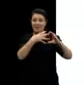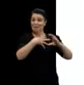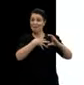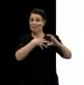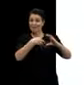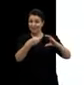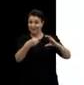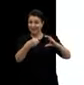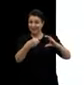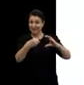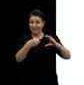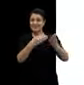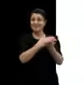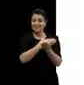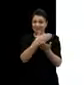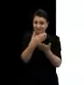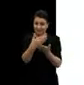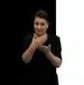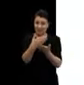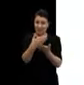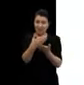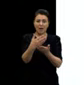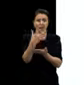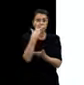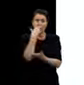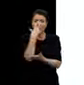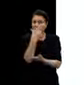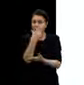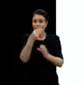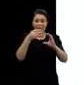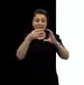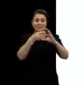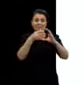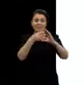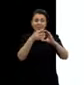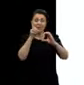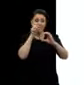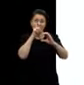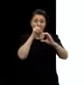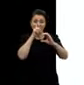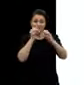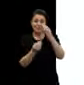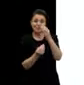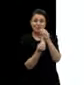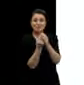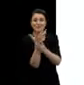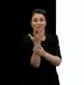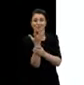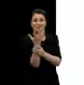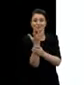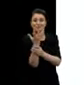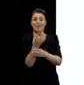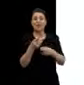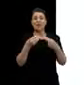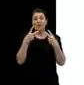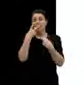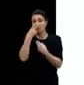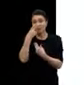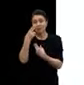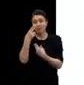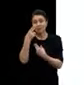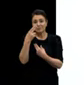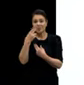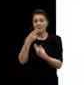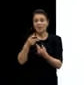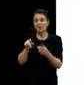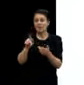se formar, são idênticas à célula-mãe, a célula que a originou. Tá? Então, é como se